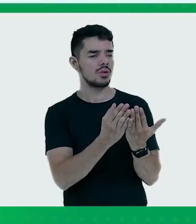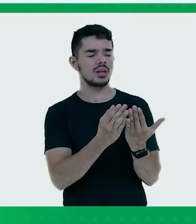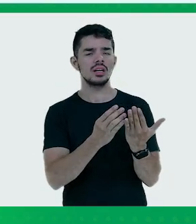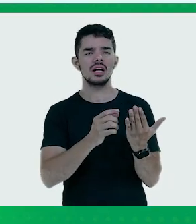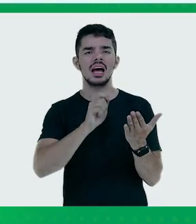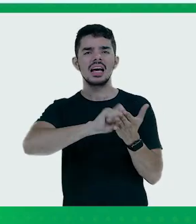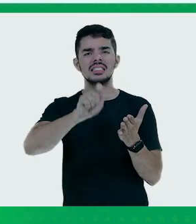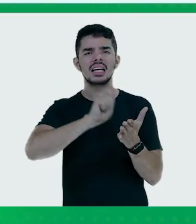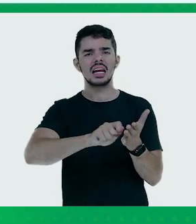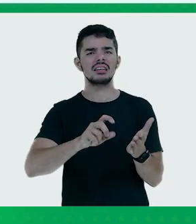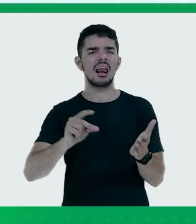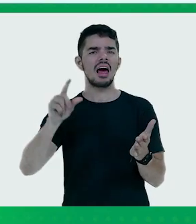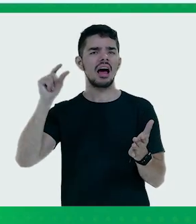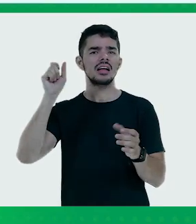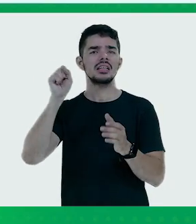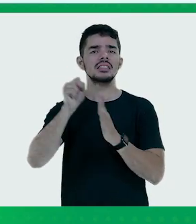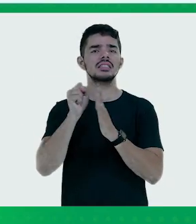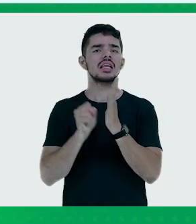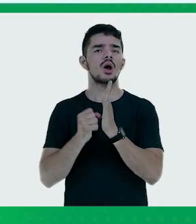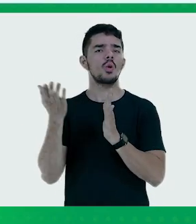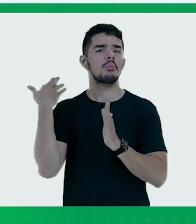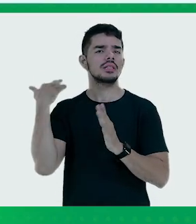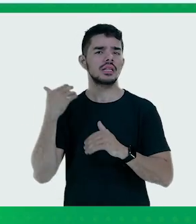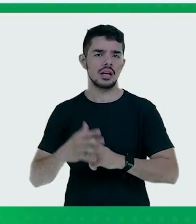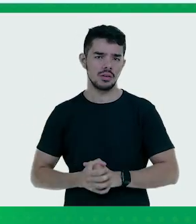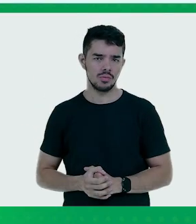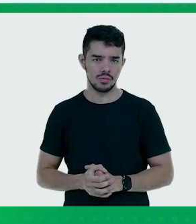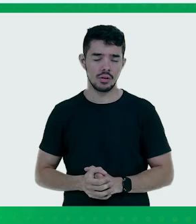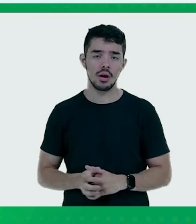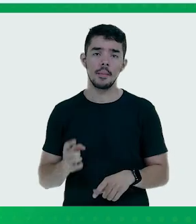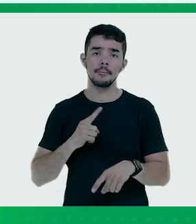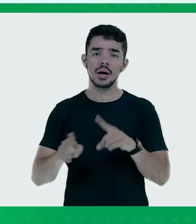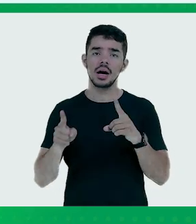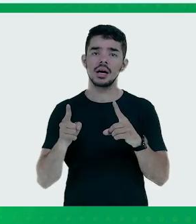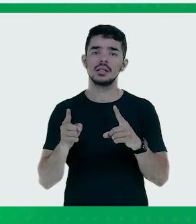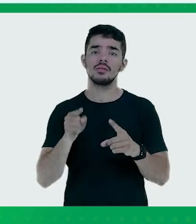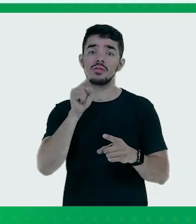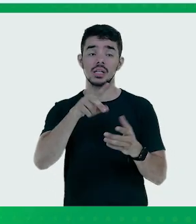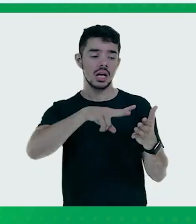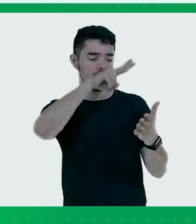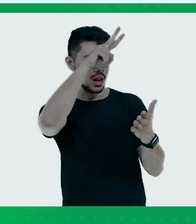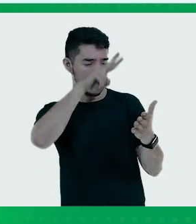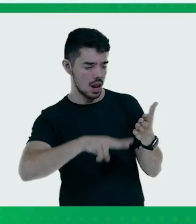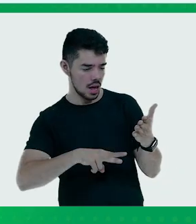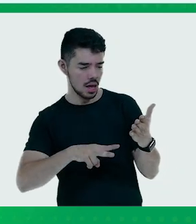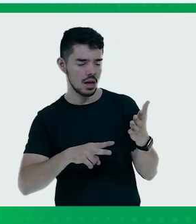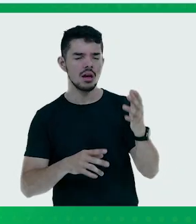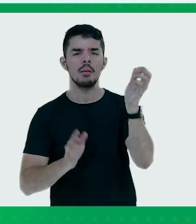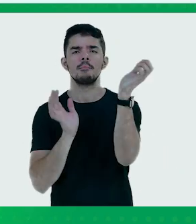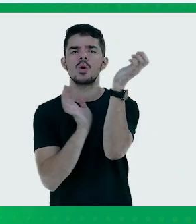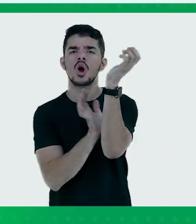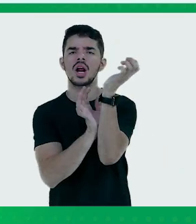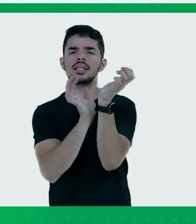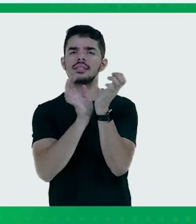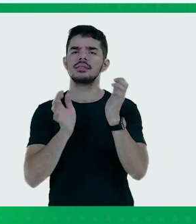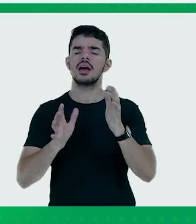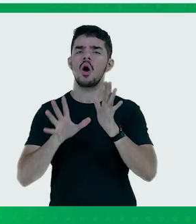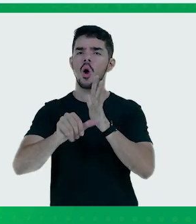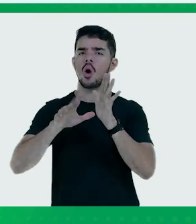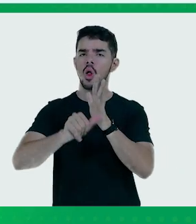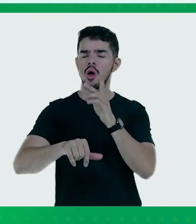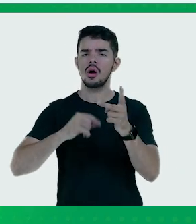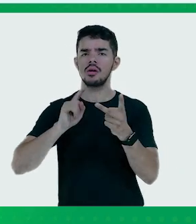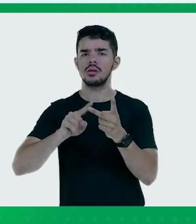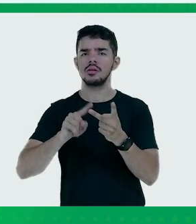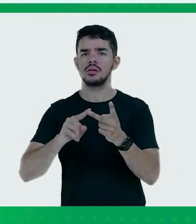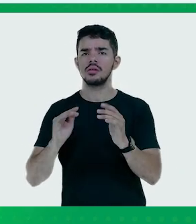lá no século passado. Mas quando você a lê, burocracia corrupta e preconceito da elite,